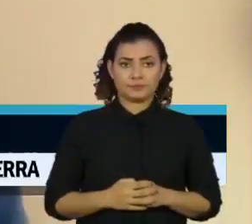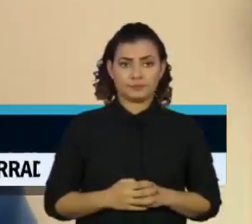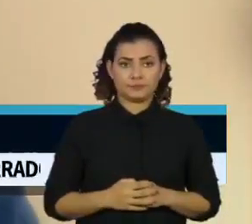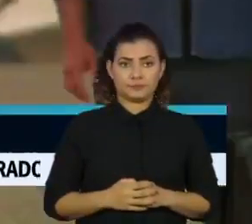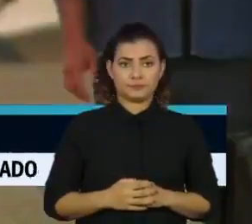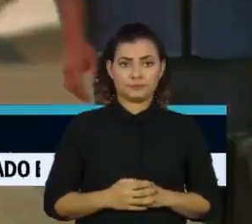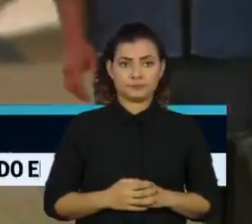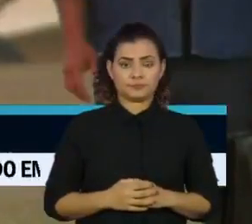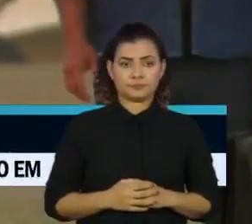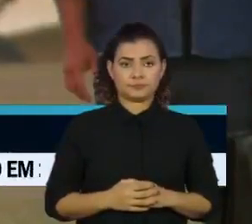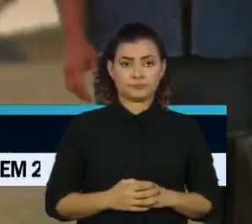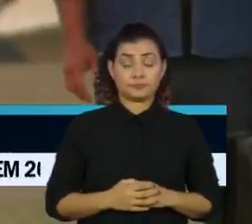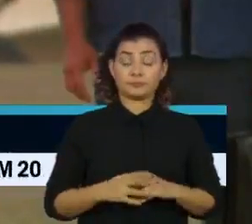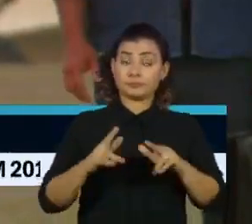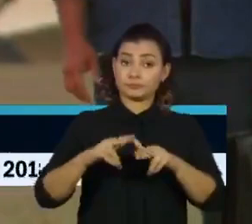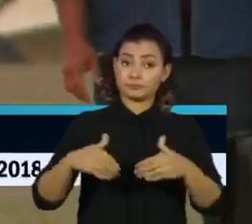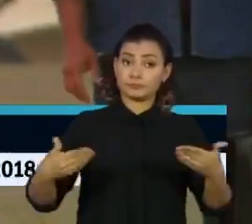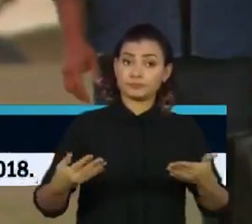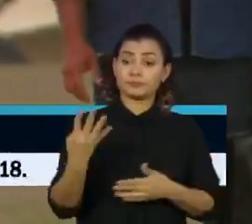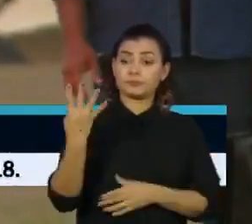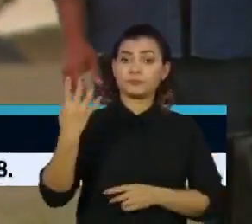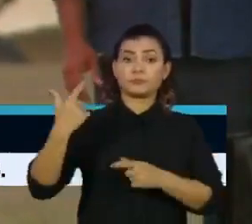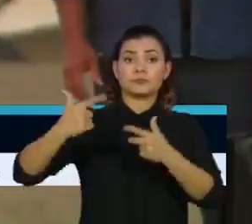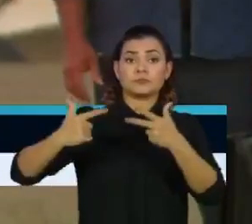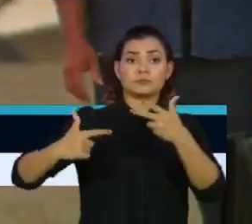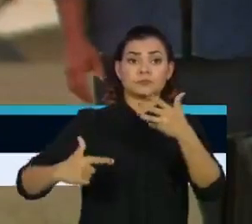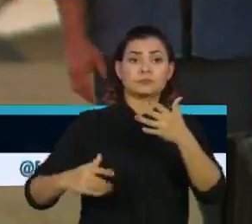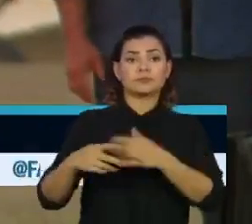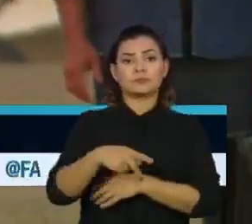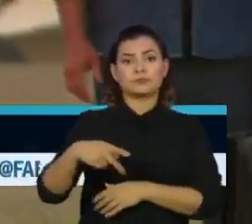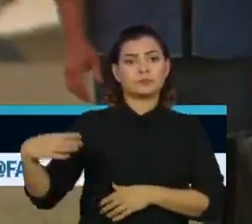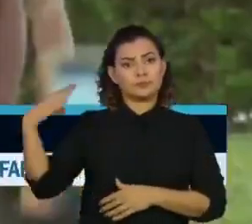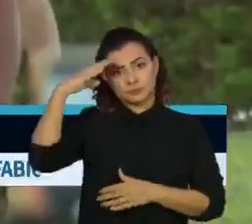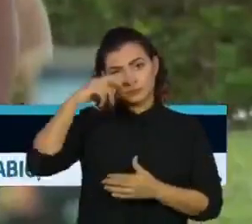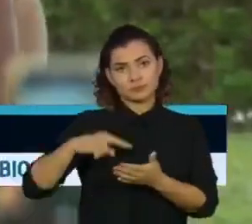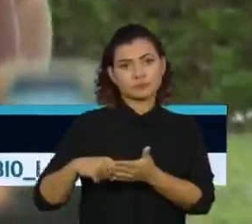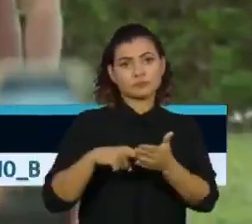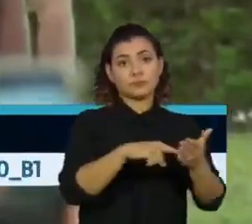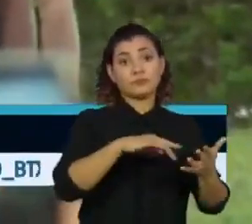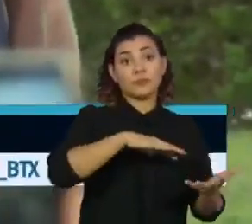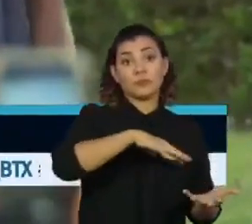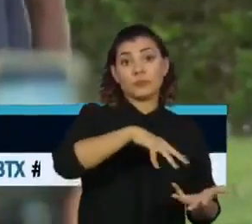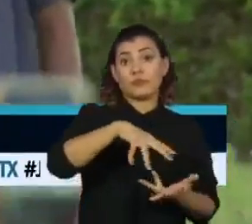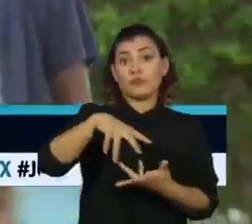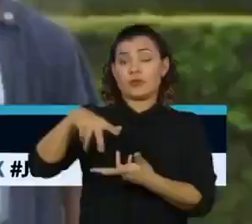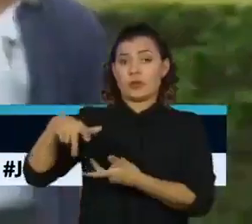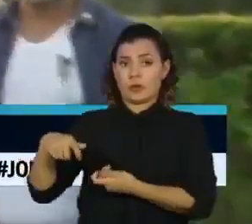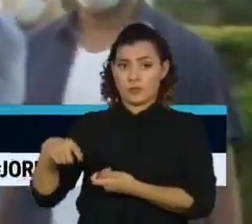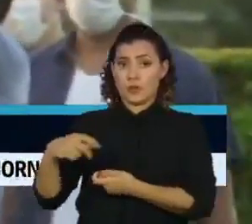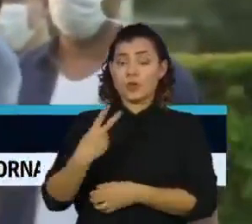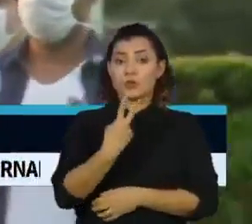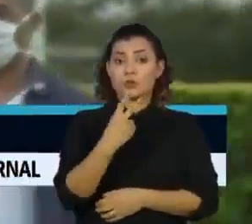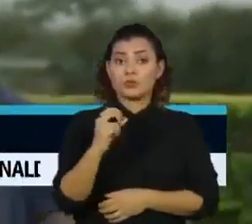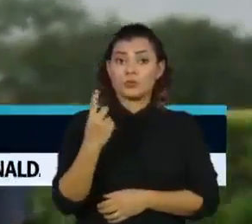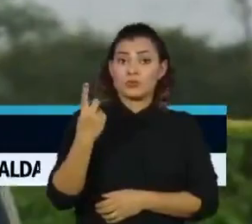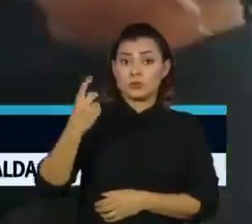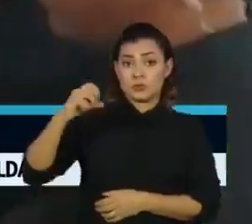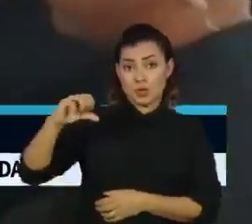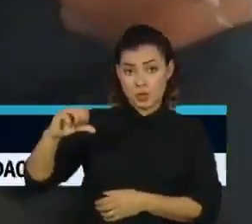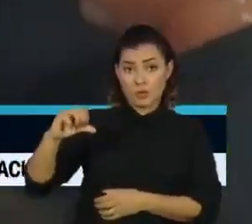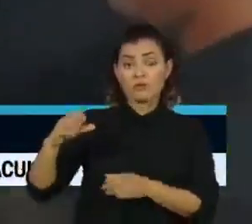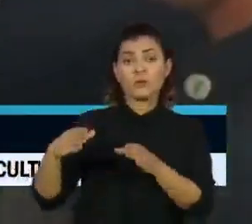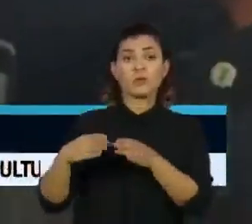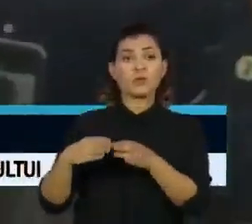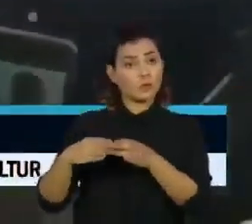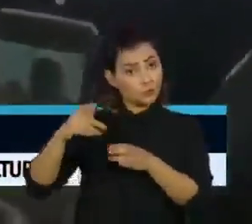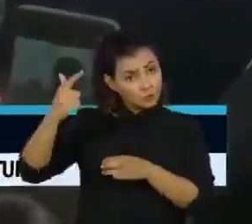protective measures. Esta é a quarta vez que Jair Bolsonaro é denunciado em cortes internacionais. Em 2019, a Comissão